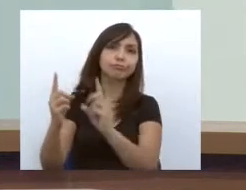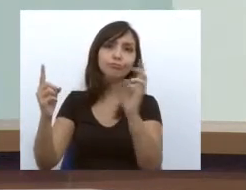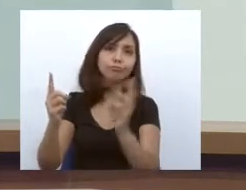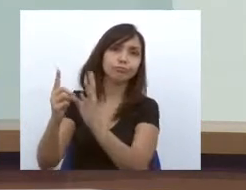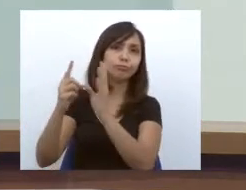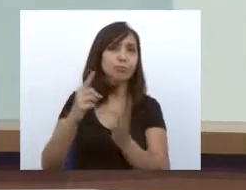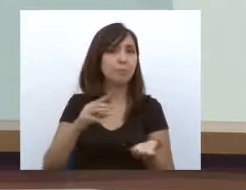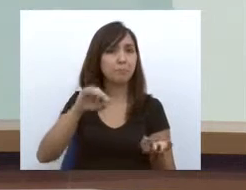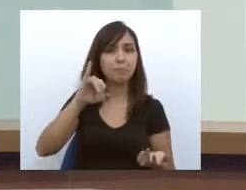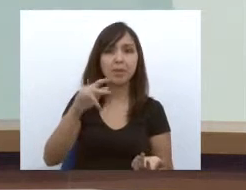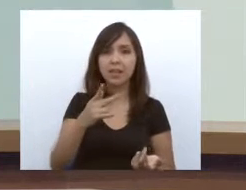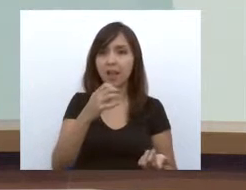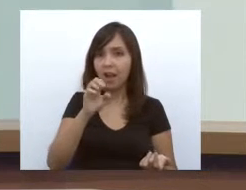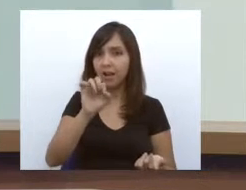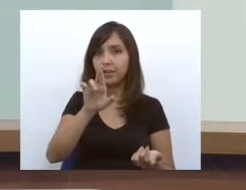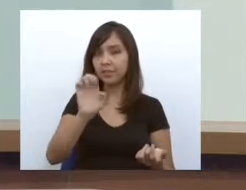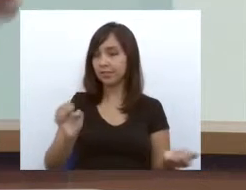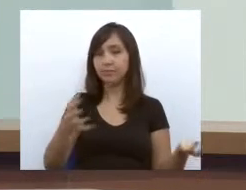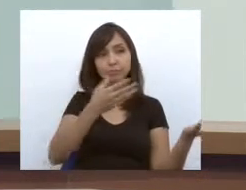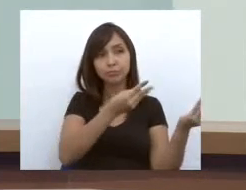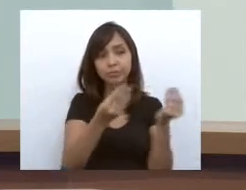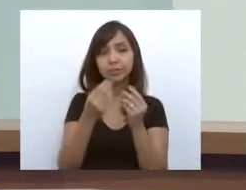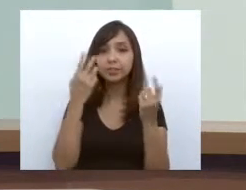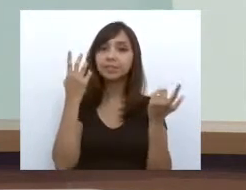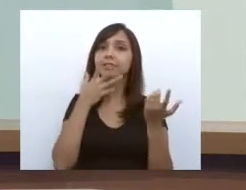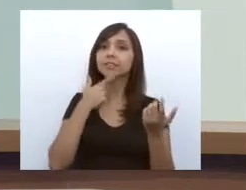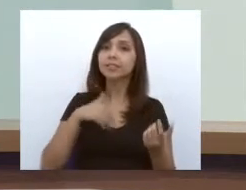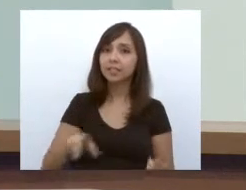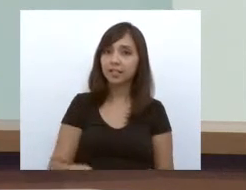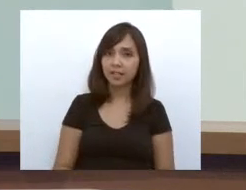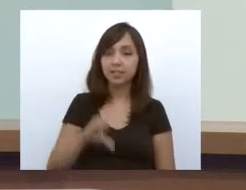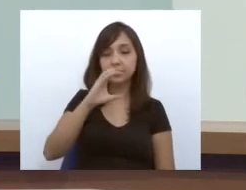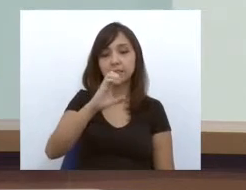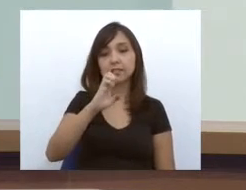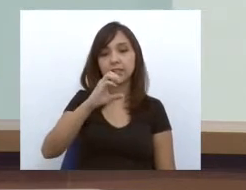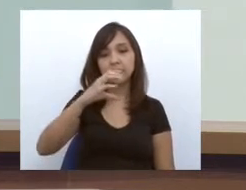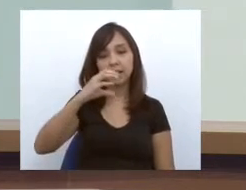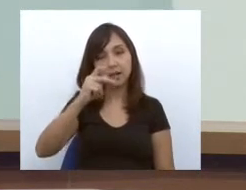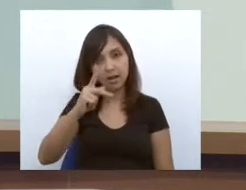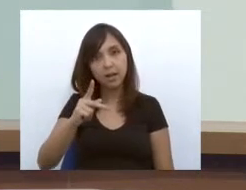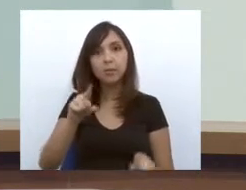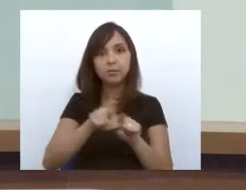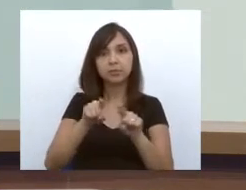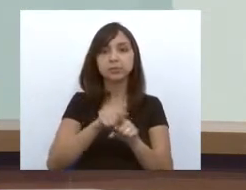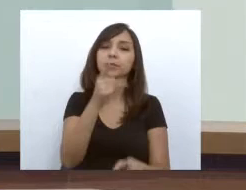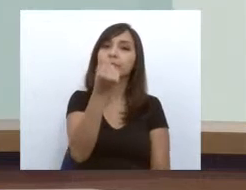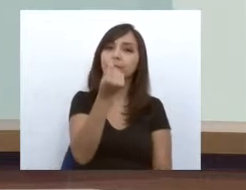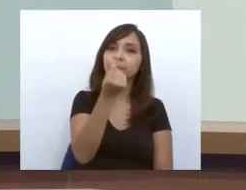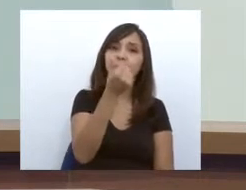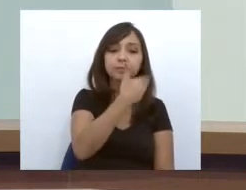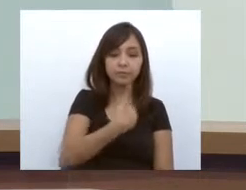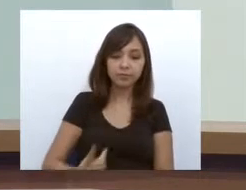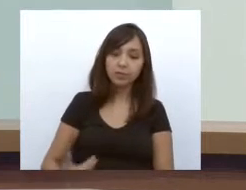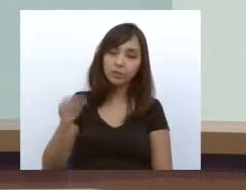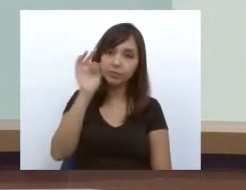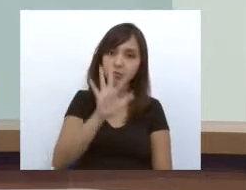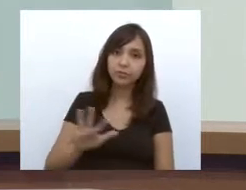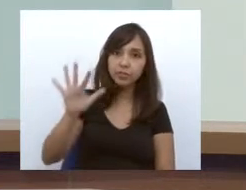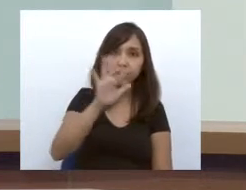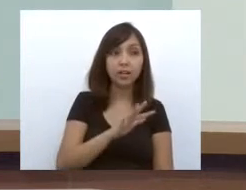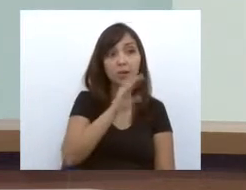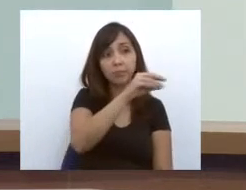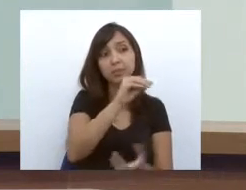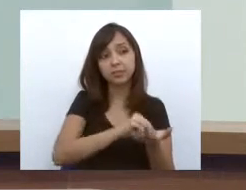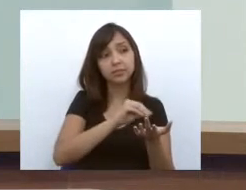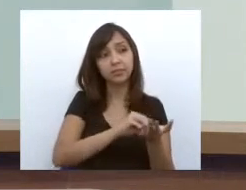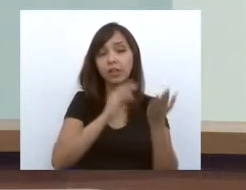crianças. Crianças estão precisando de creche, a creche do Parque Secap, veio o dinheiro do governo federal, mas só que o município não cumpriu a